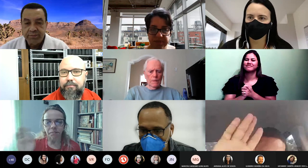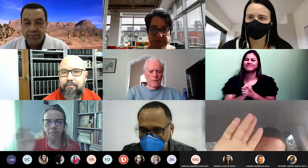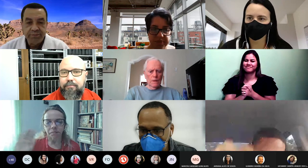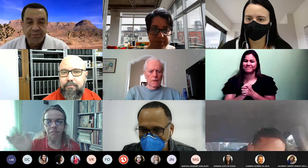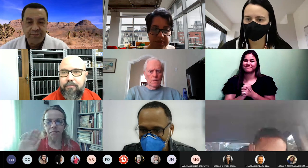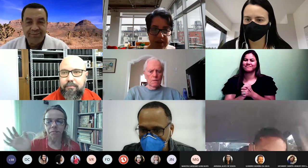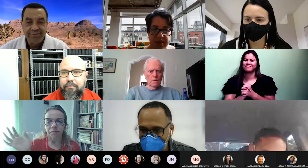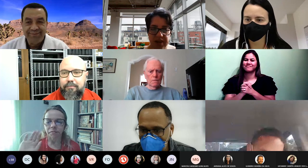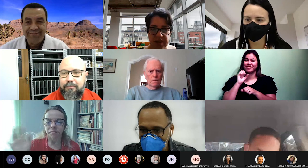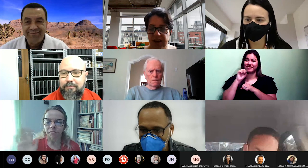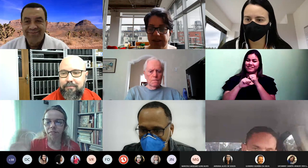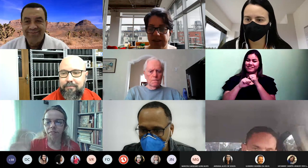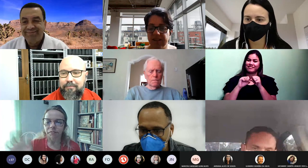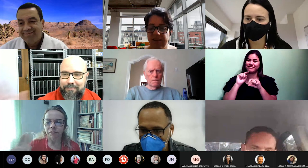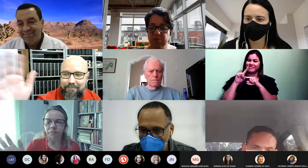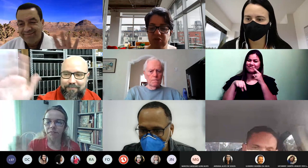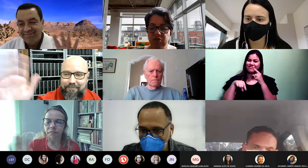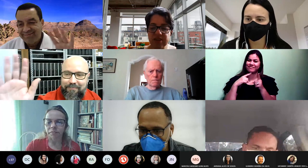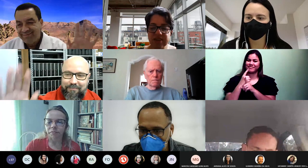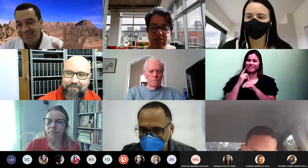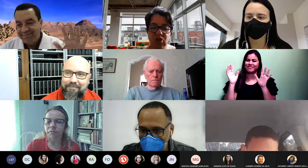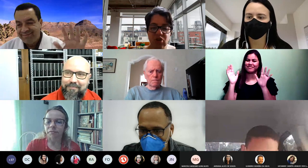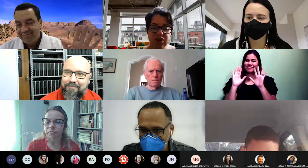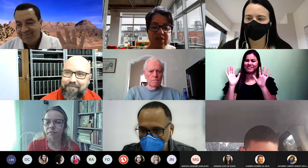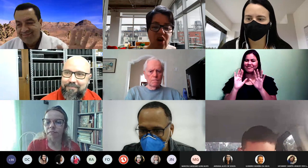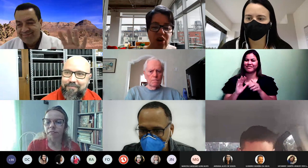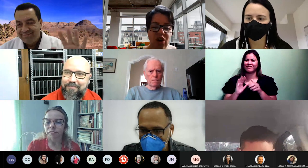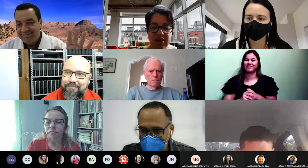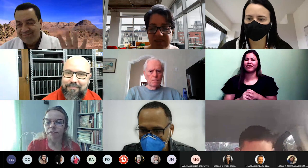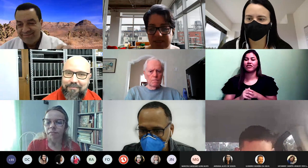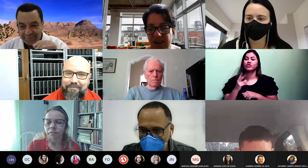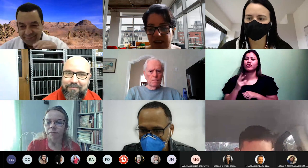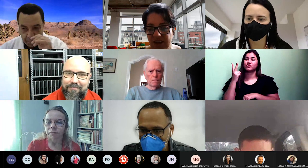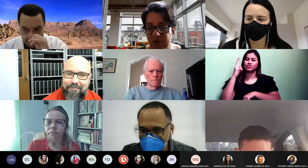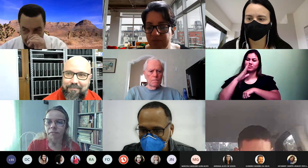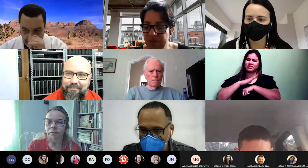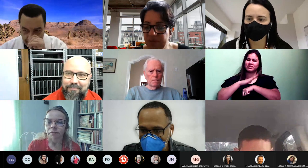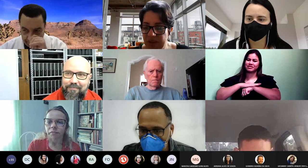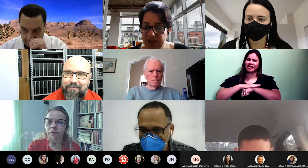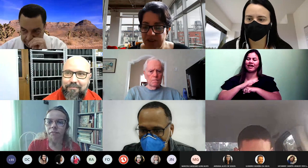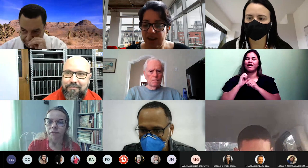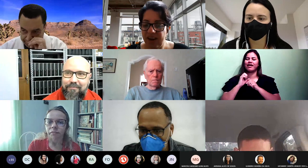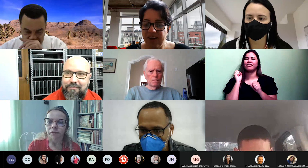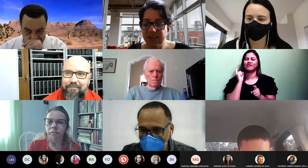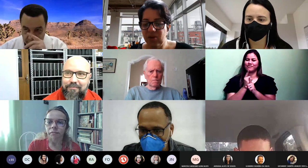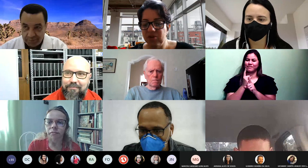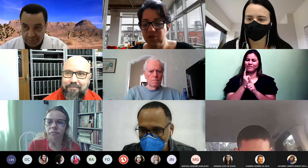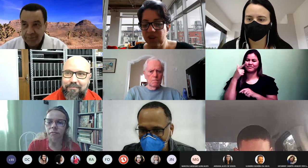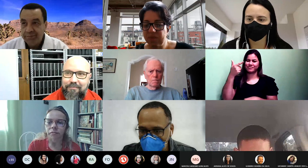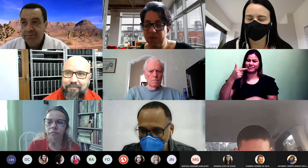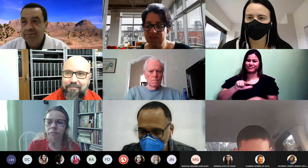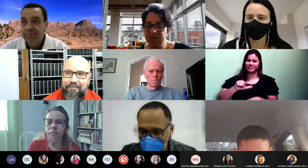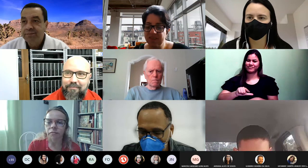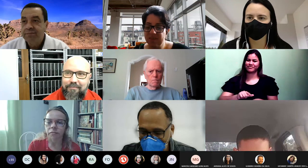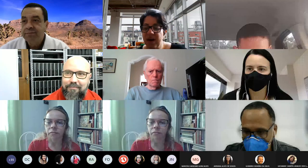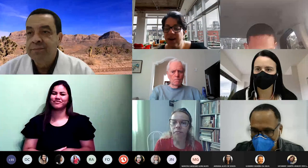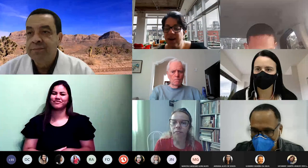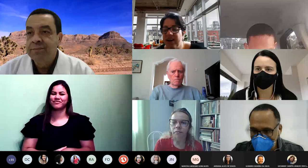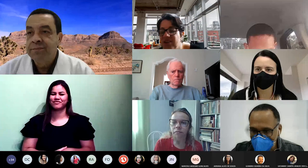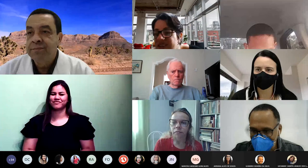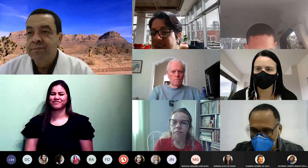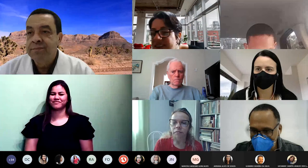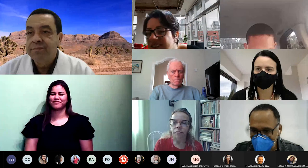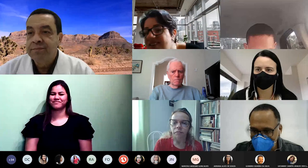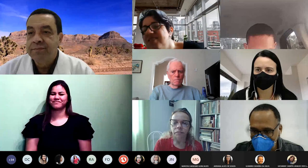que vem. Ainda temos às 14 horas. Quem ainda conseguir